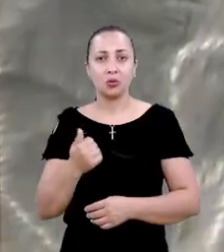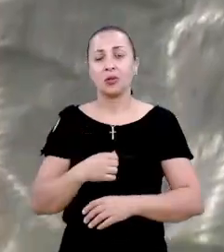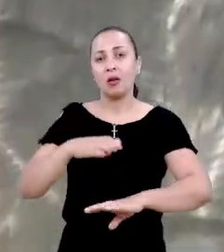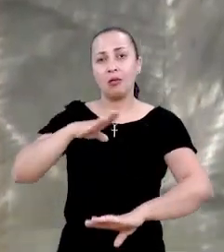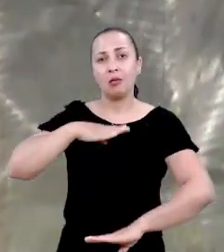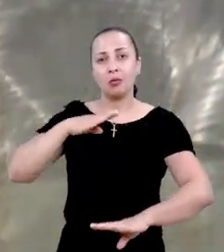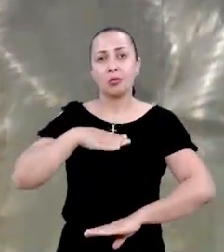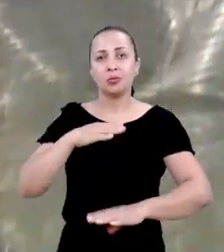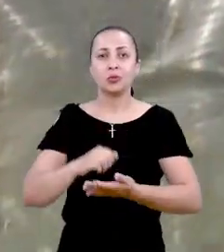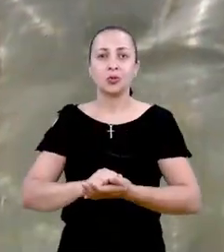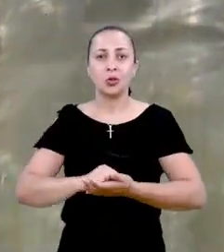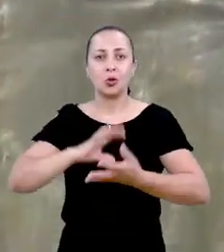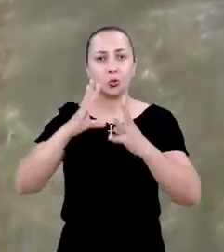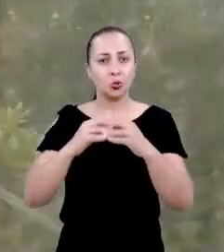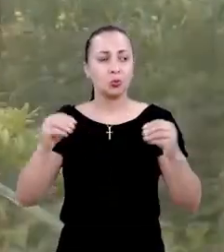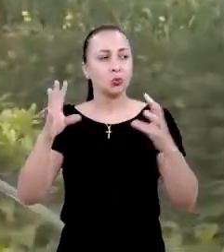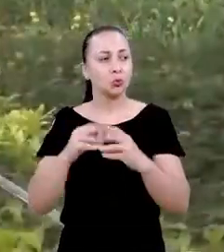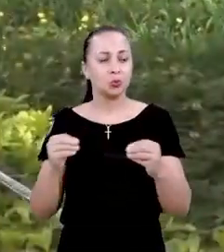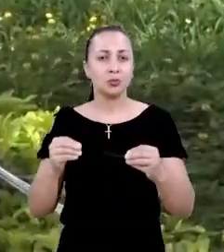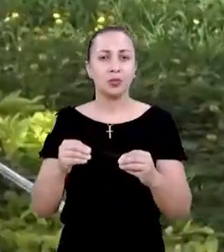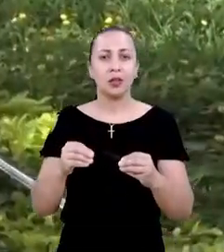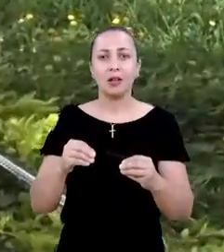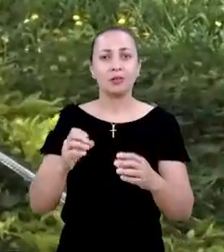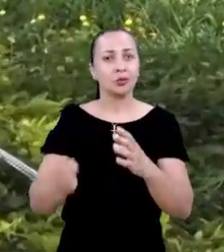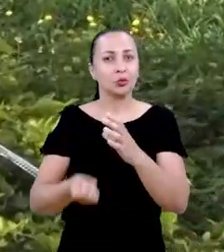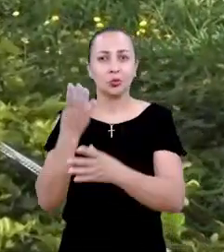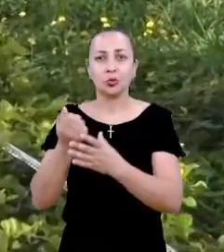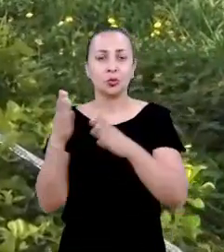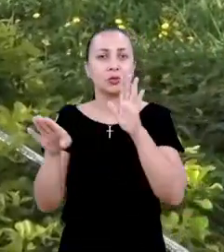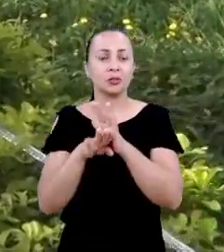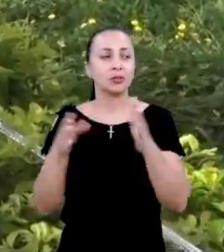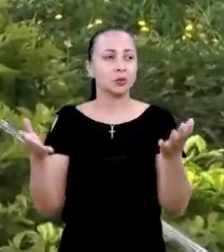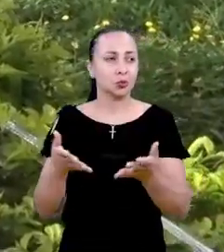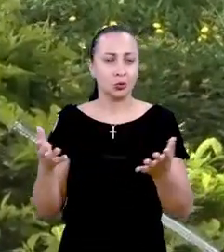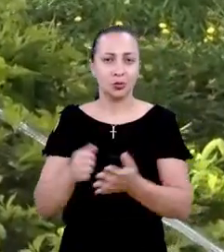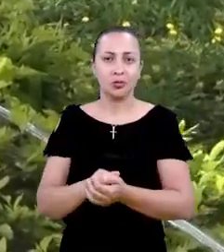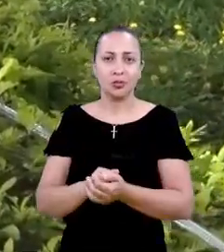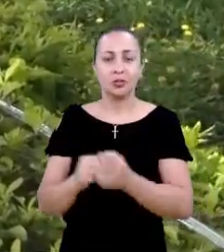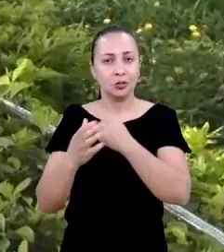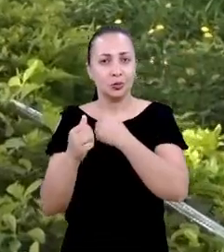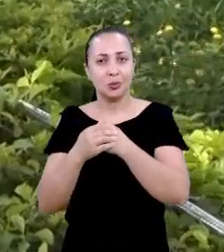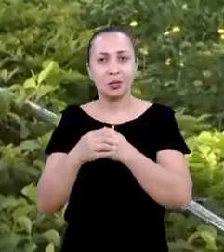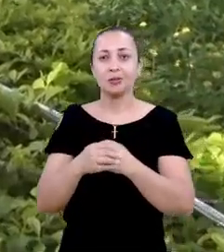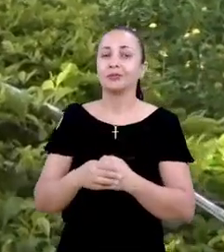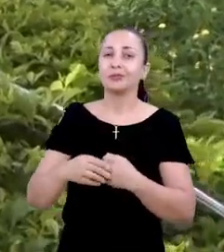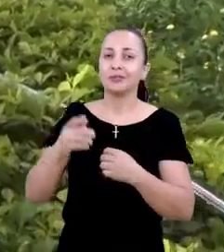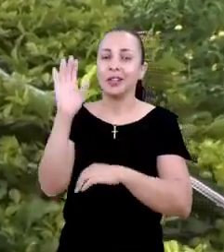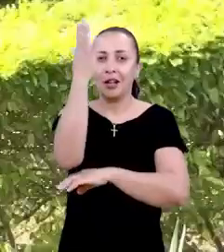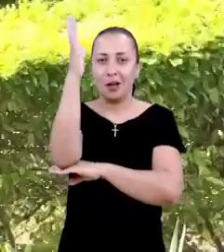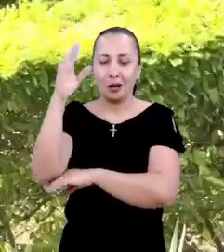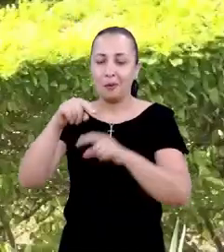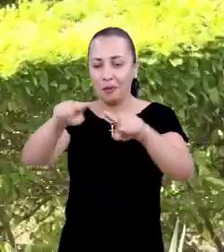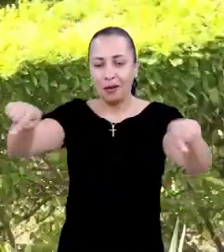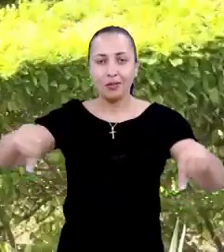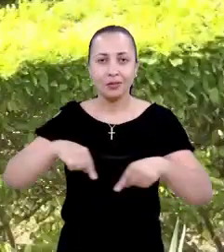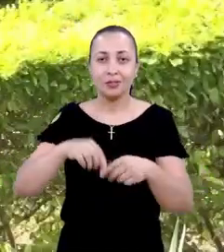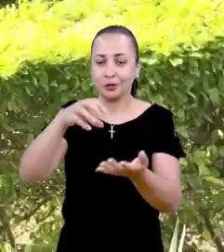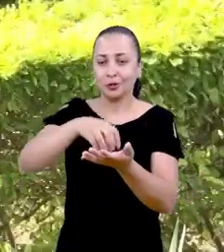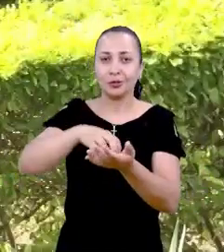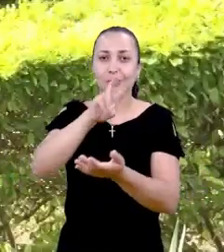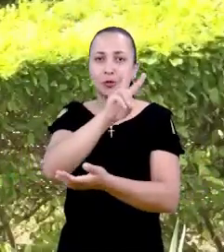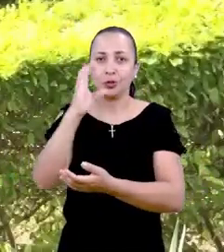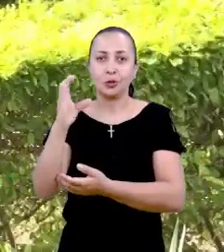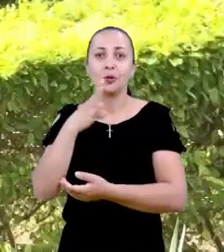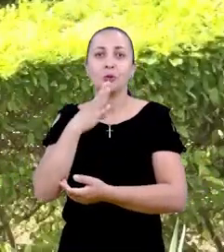desaparecidos e muitos desses sequer apareceram até hoje. Então aqui a gente convida vocês para vir na Praça Tancredo Neves, no centro de Vitória da Conquista, e conhecer o nome